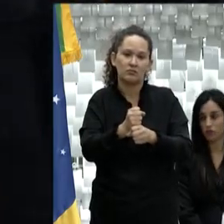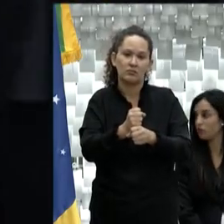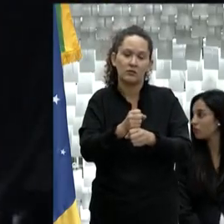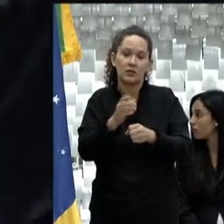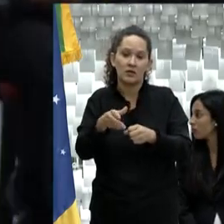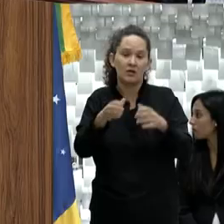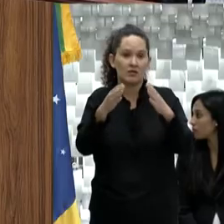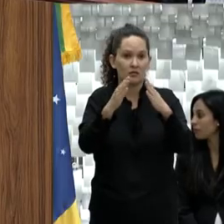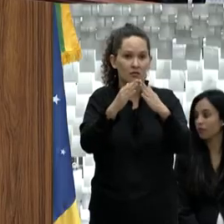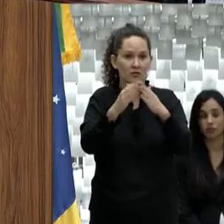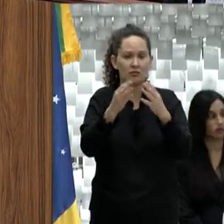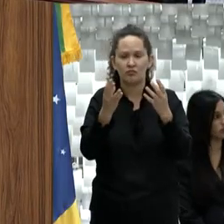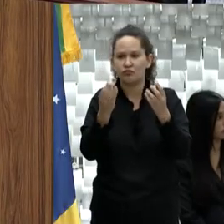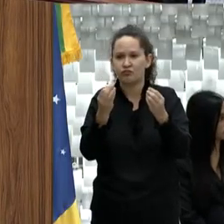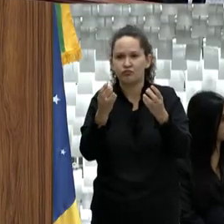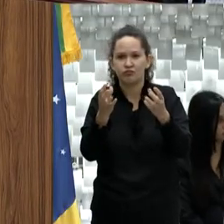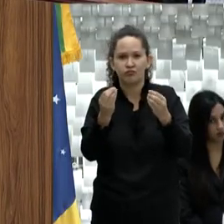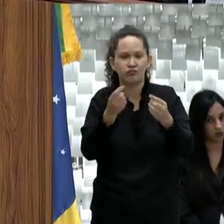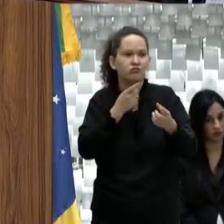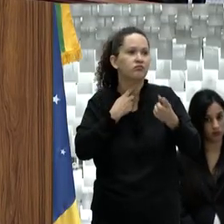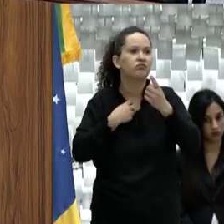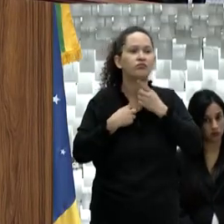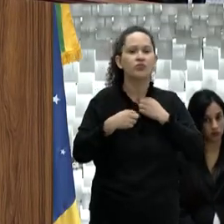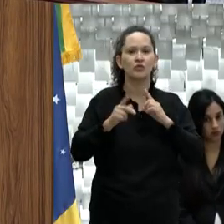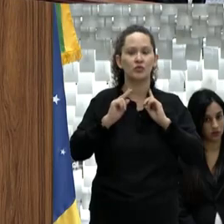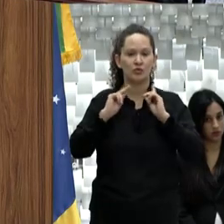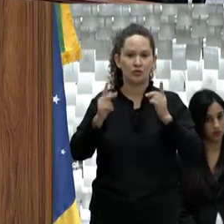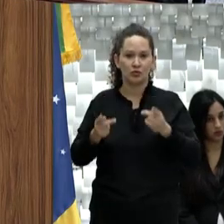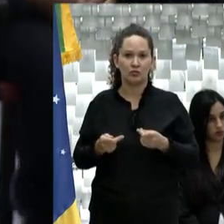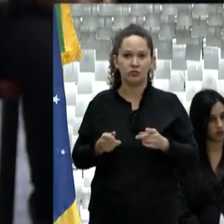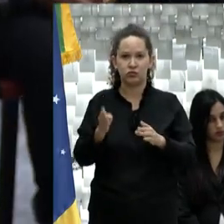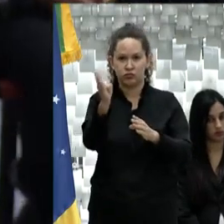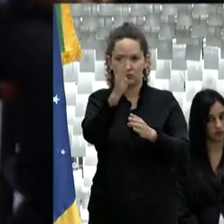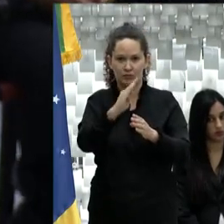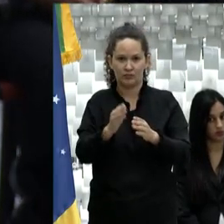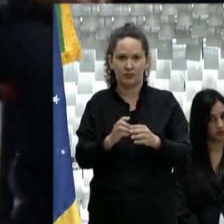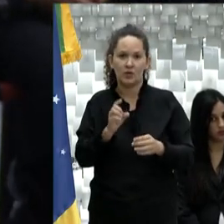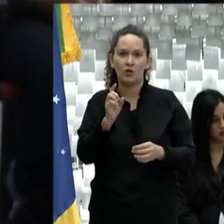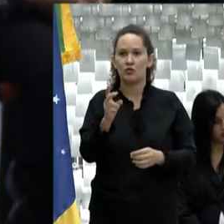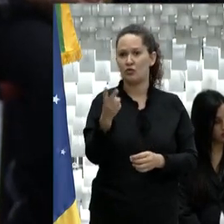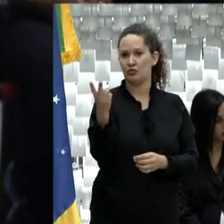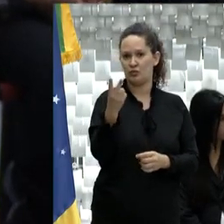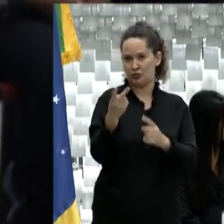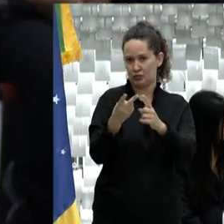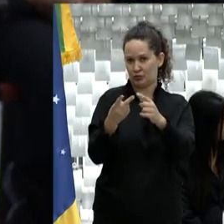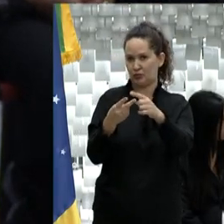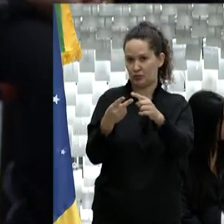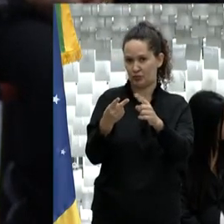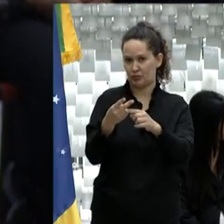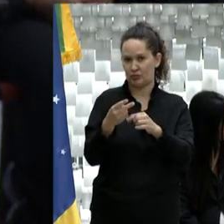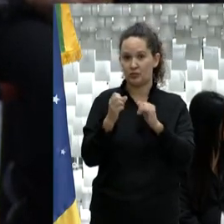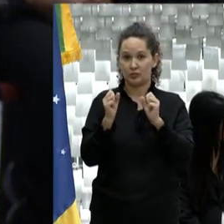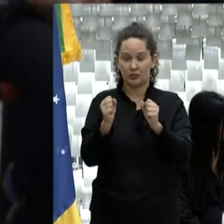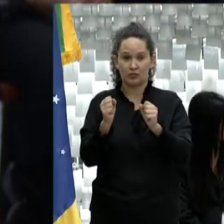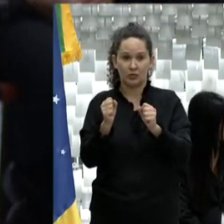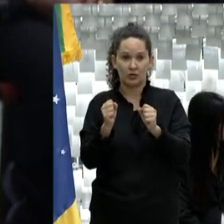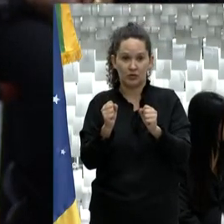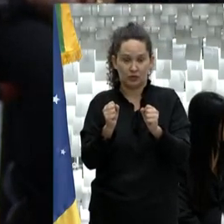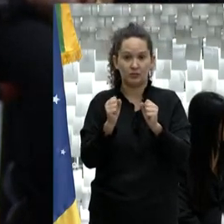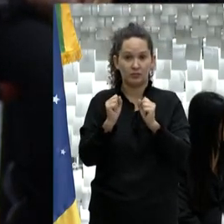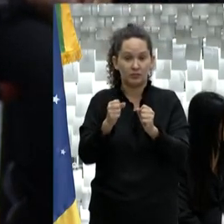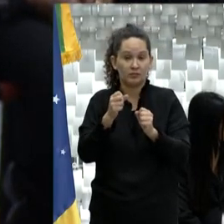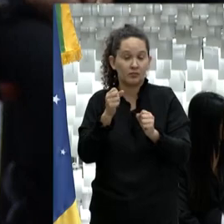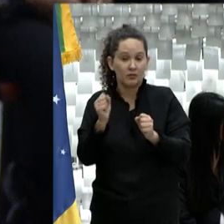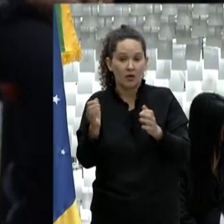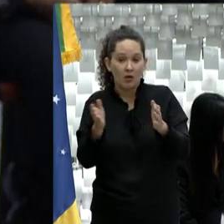foi a casa de muitos dos anseios do povo brasileiro. Citarei apenas dois julgados Me permitam a ousadia,